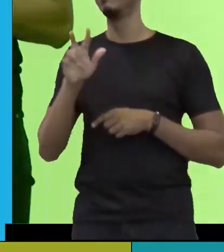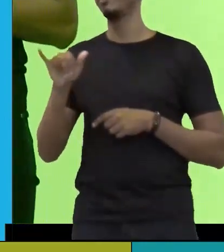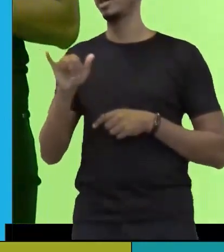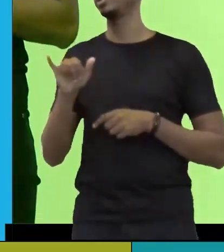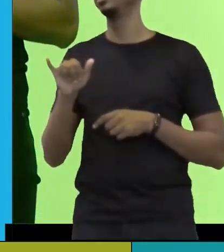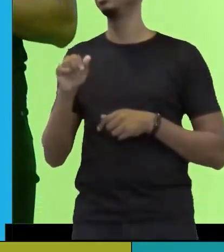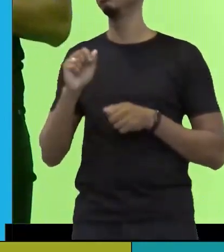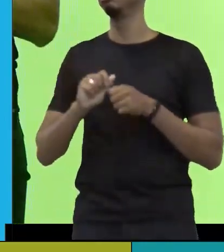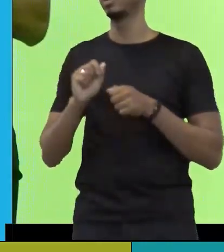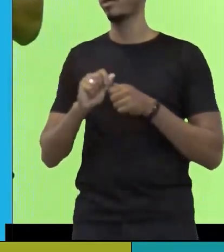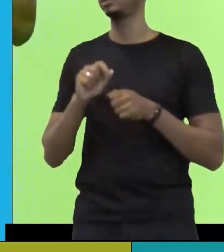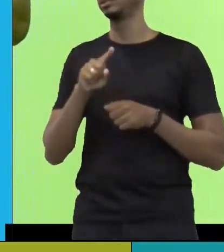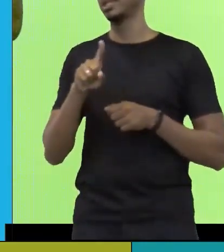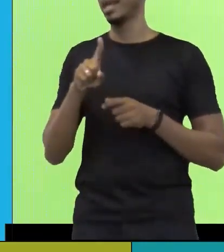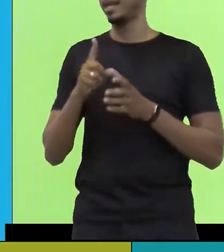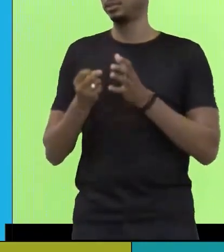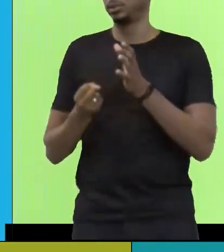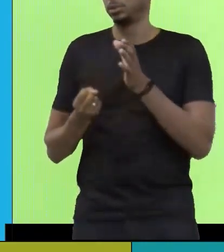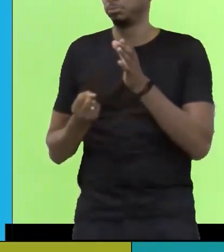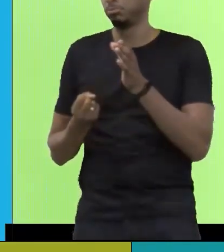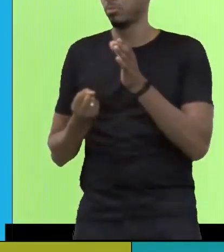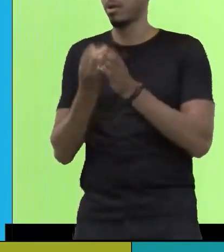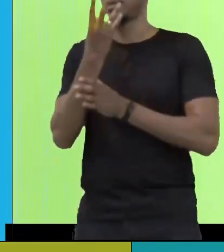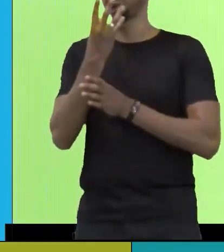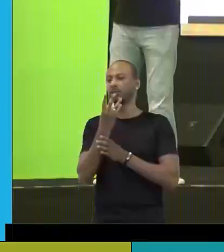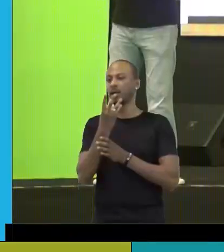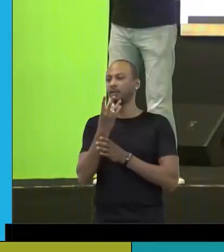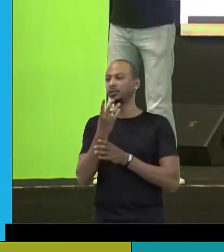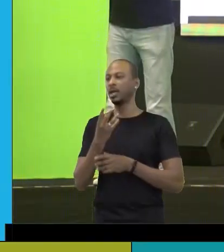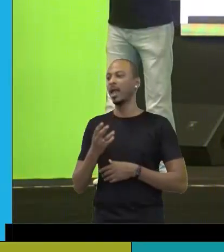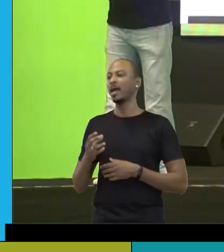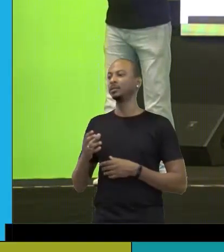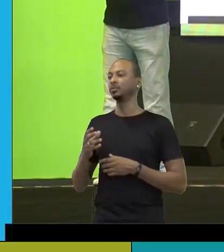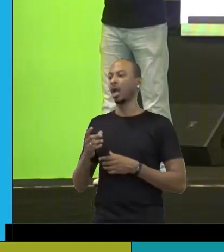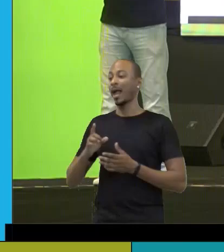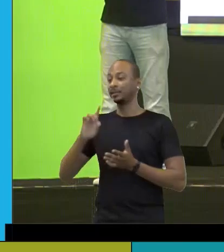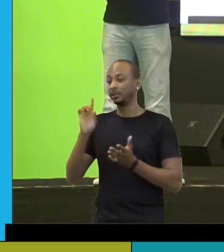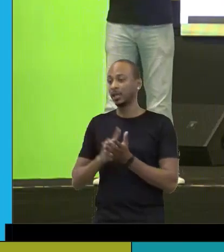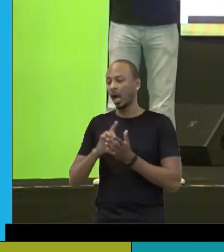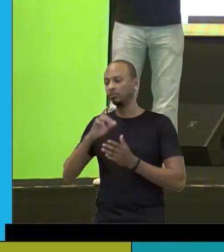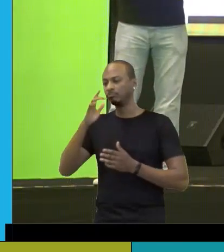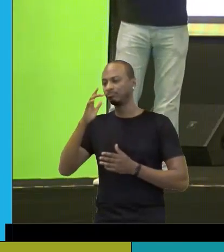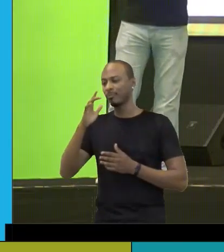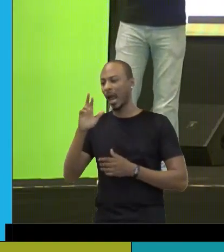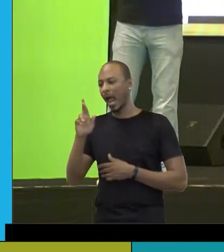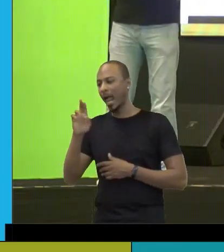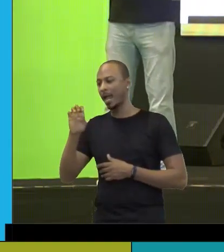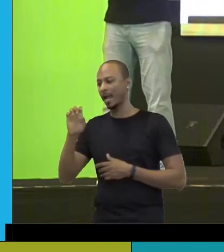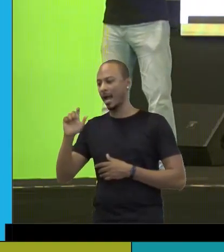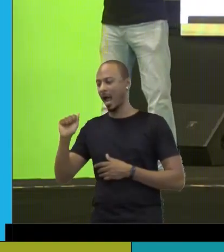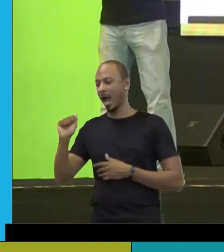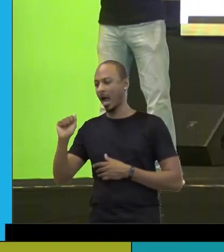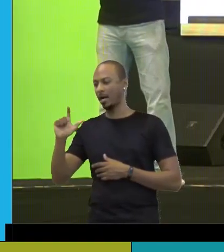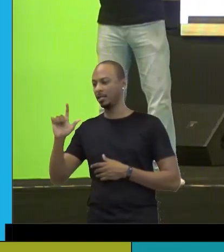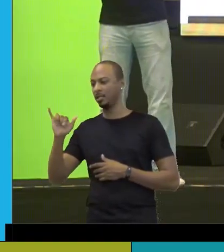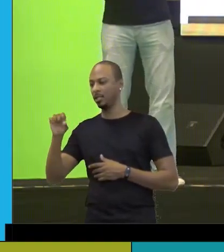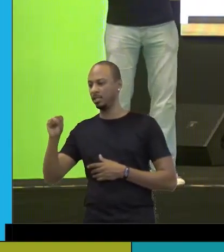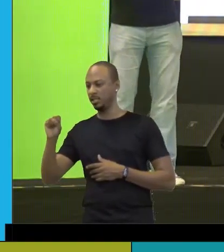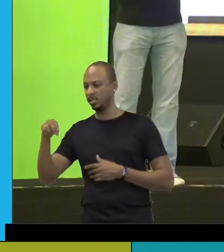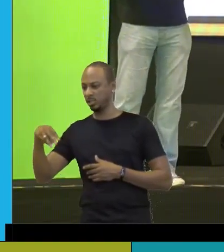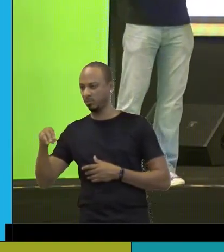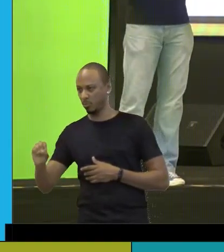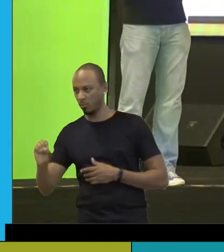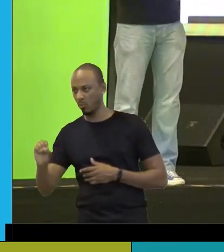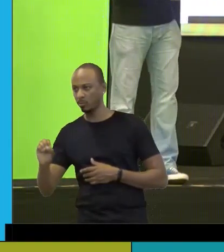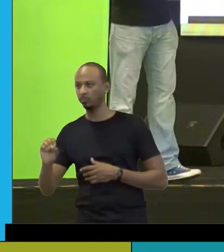o realismo político, não se enganem, o realismo político já traz no próprio nome a